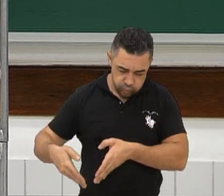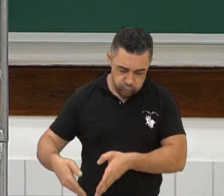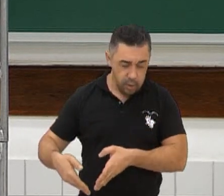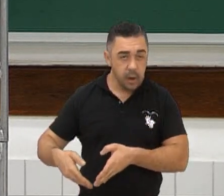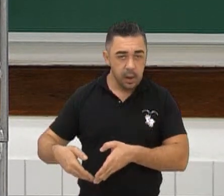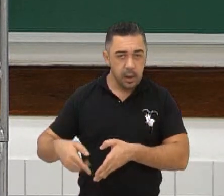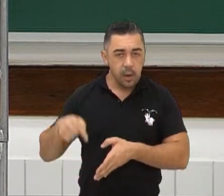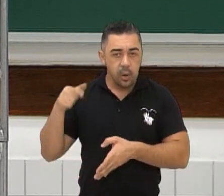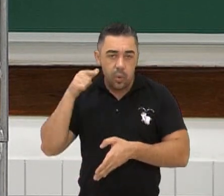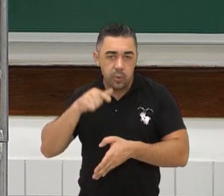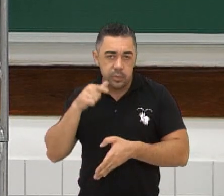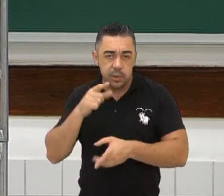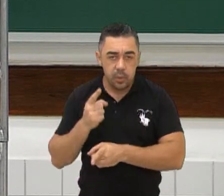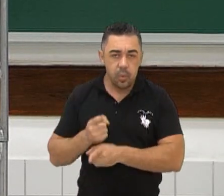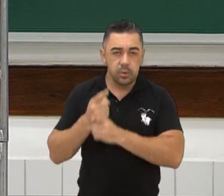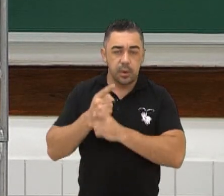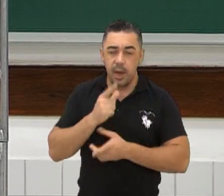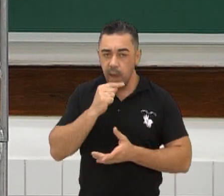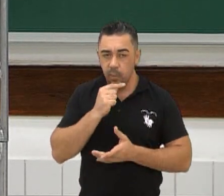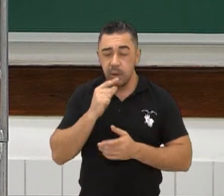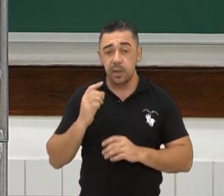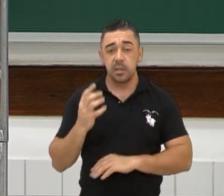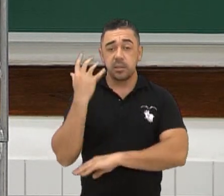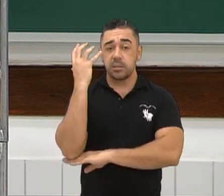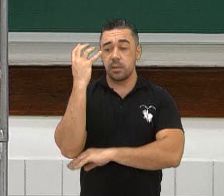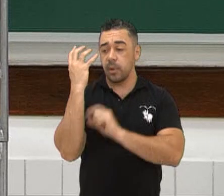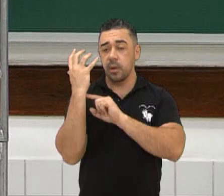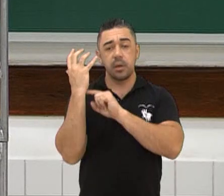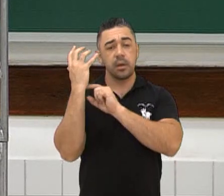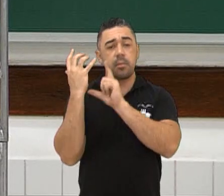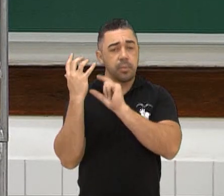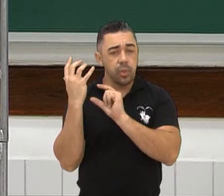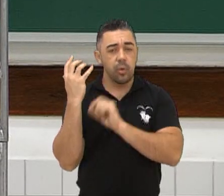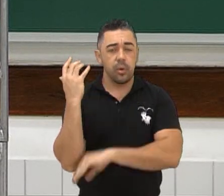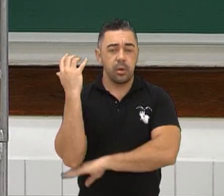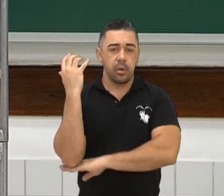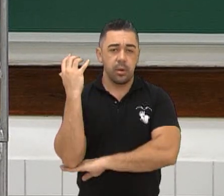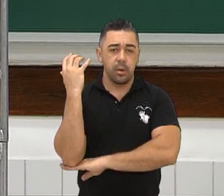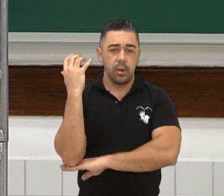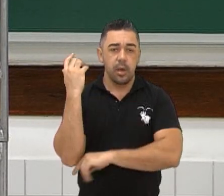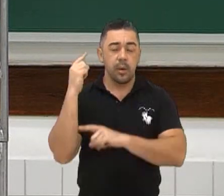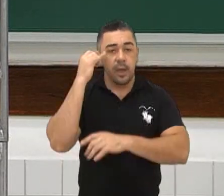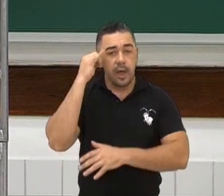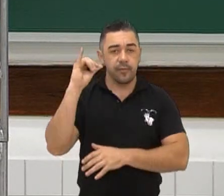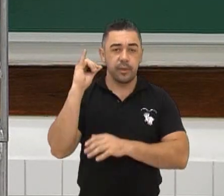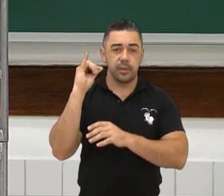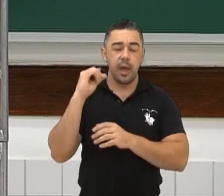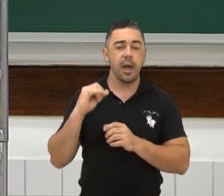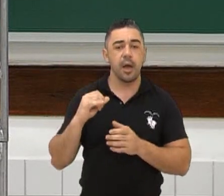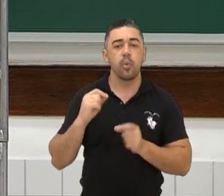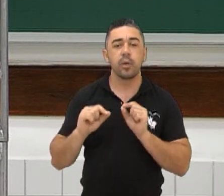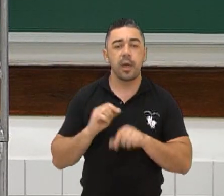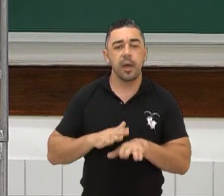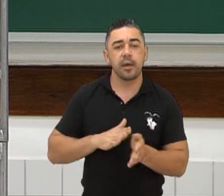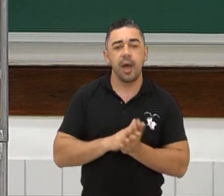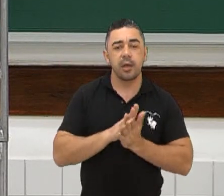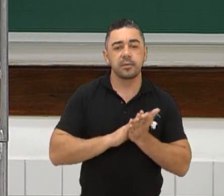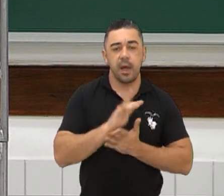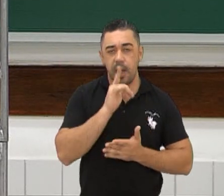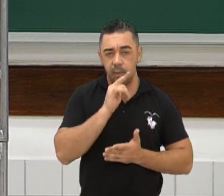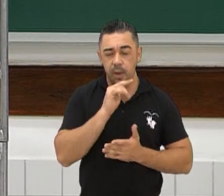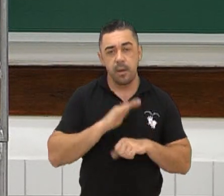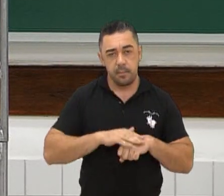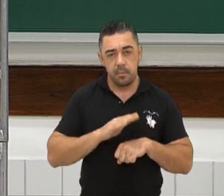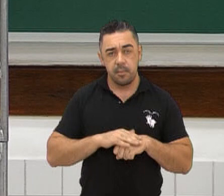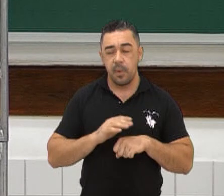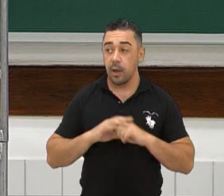os aquíferos e a parte superior delas é um pouco menor. Por quê? Para evitar a perca de água. Porque quanto maior o